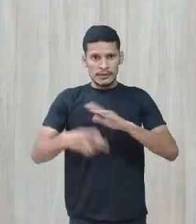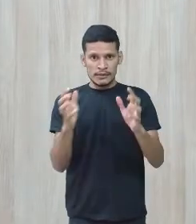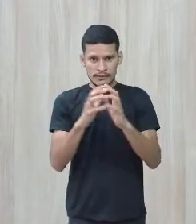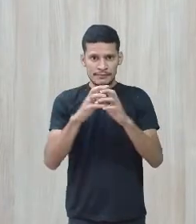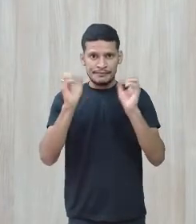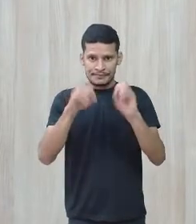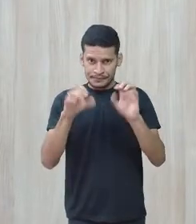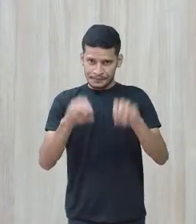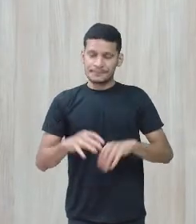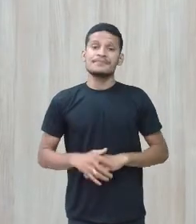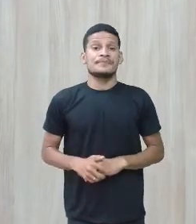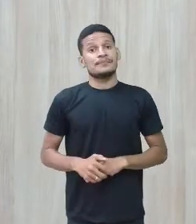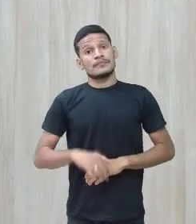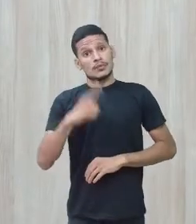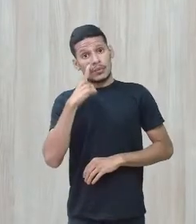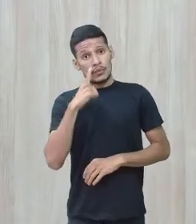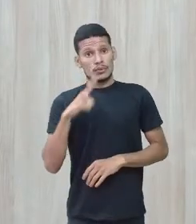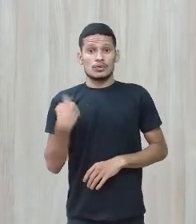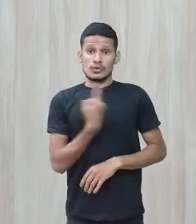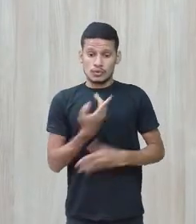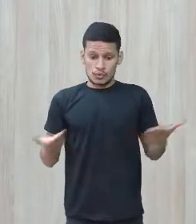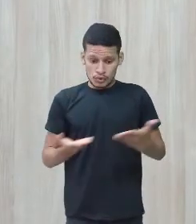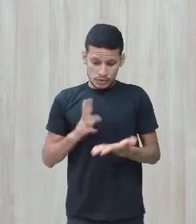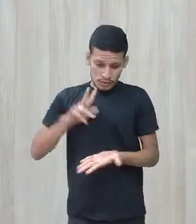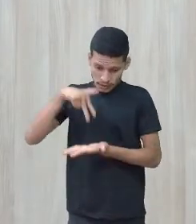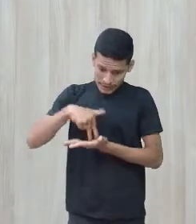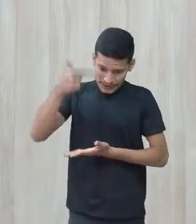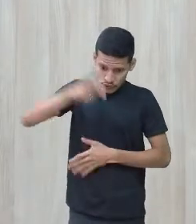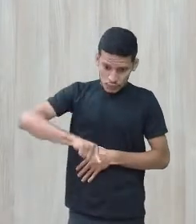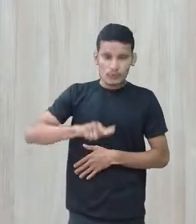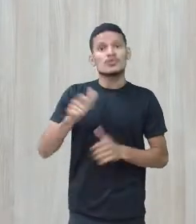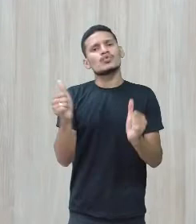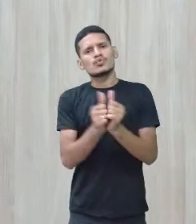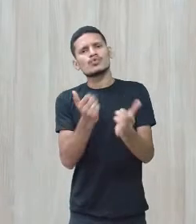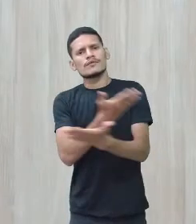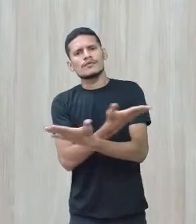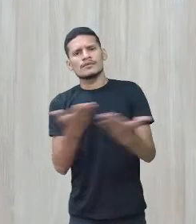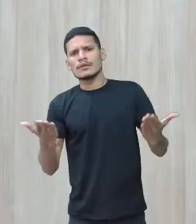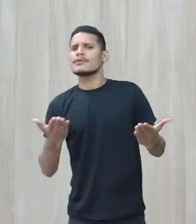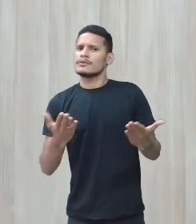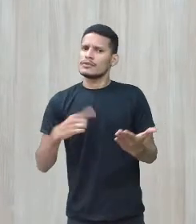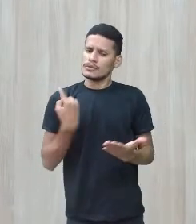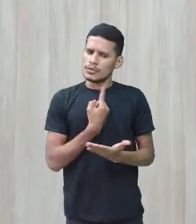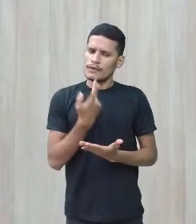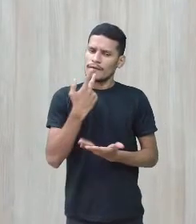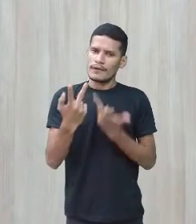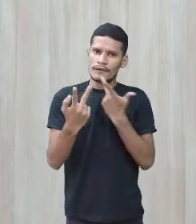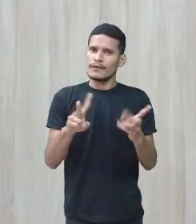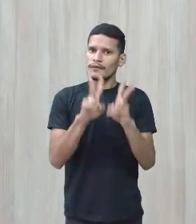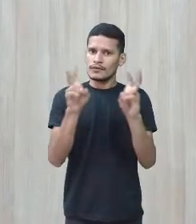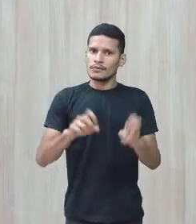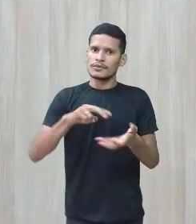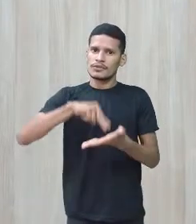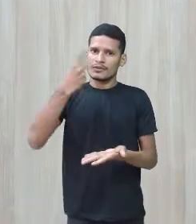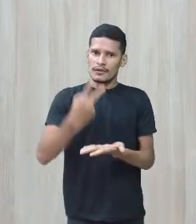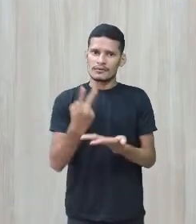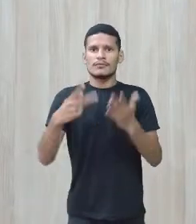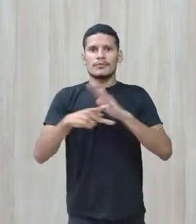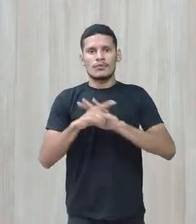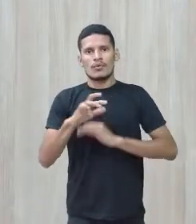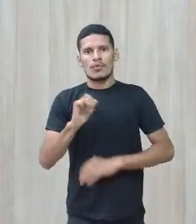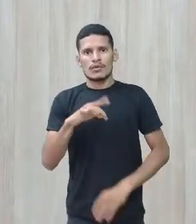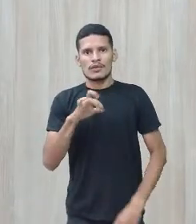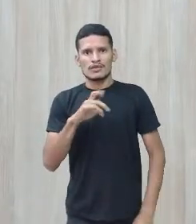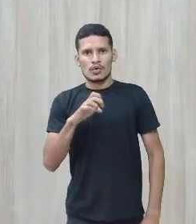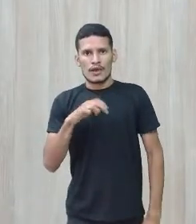Digitais da Prefeitura do Recife e estou aqui mais uma vez com vocês. Vamos falar sobre ginástica de condicionamento, né? A gente